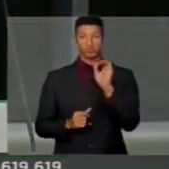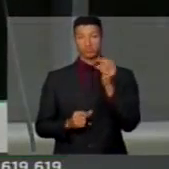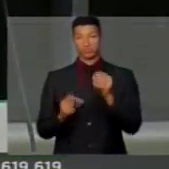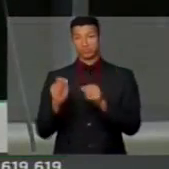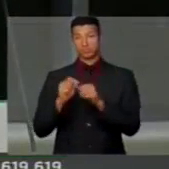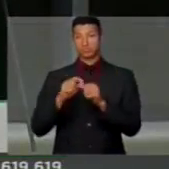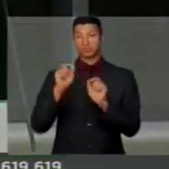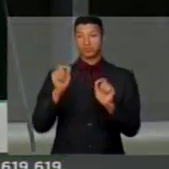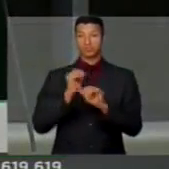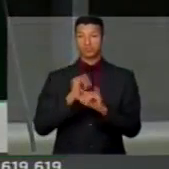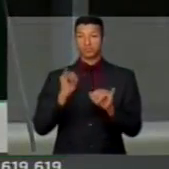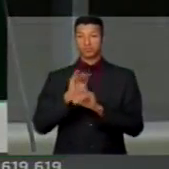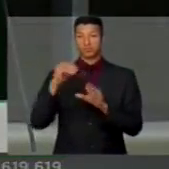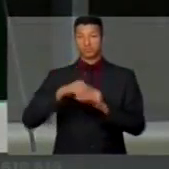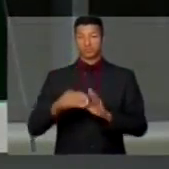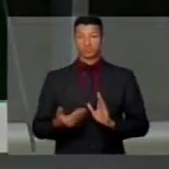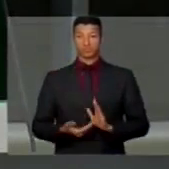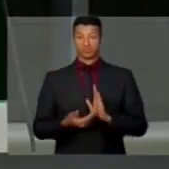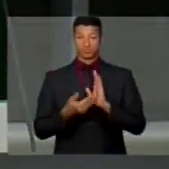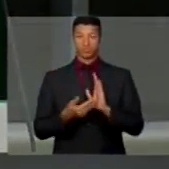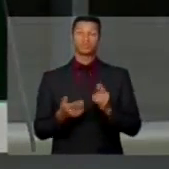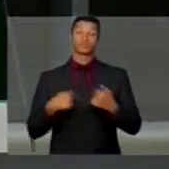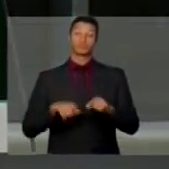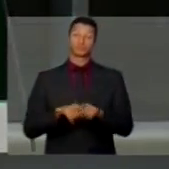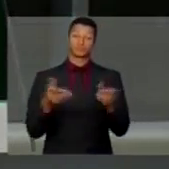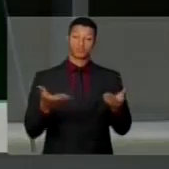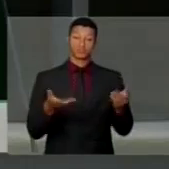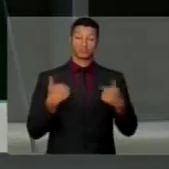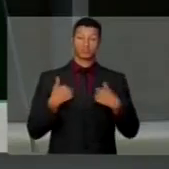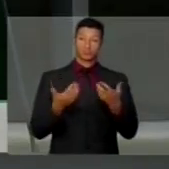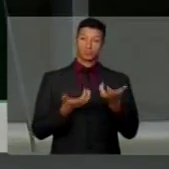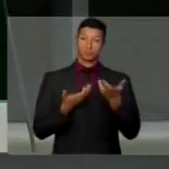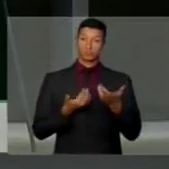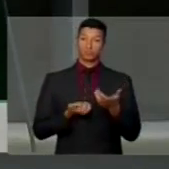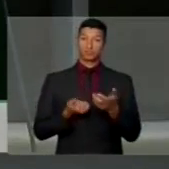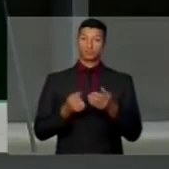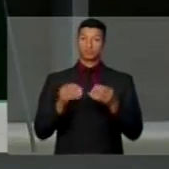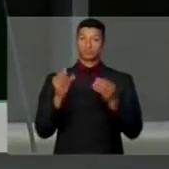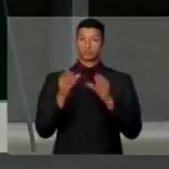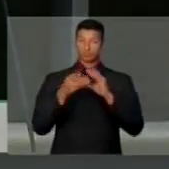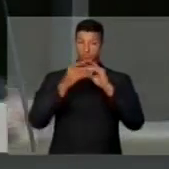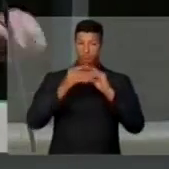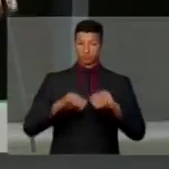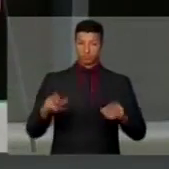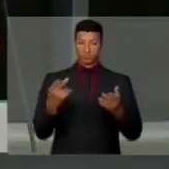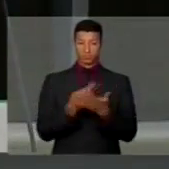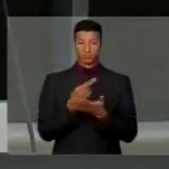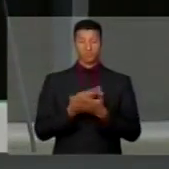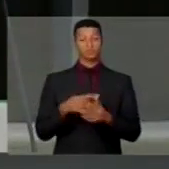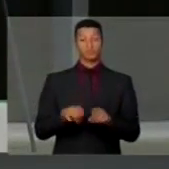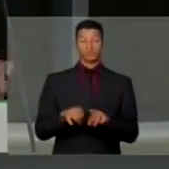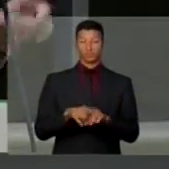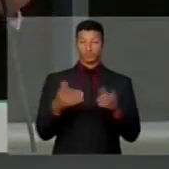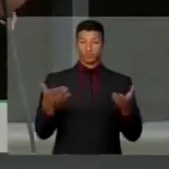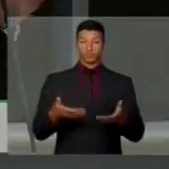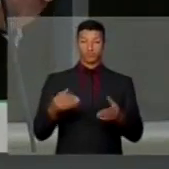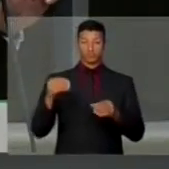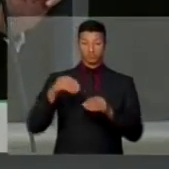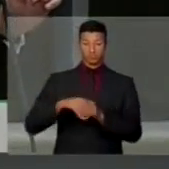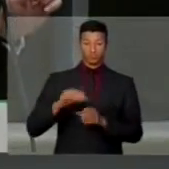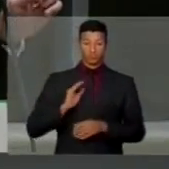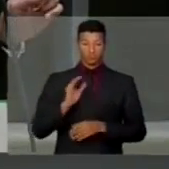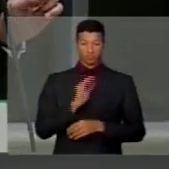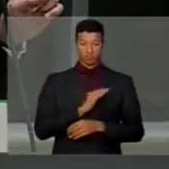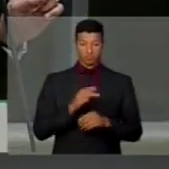fazendo aquilo que estão dizendo dentro dessa casa. Então, hoje, eu quero desfazer esse equívoco, inclusive hoje, lá na comissão